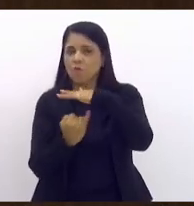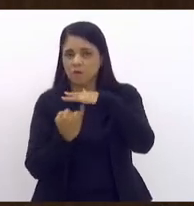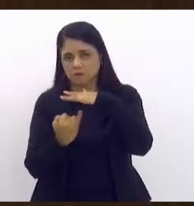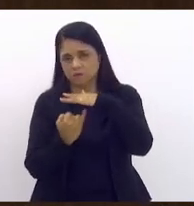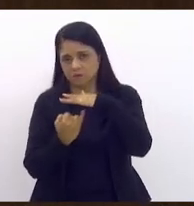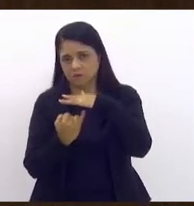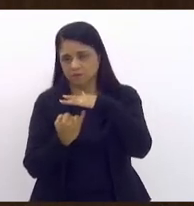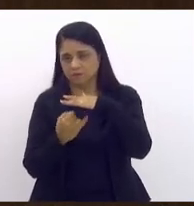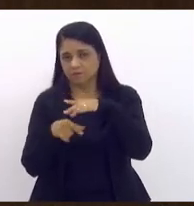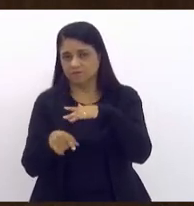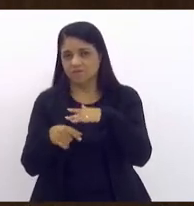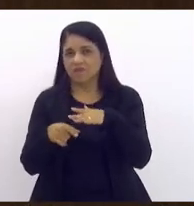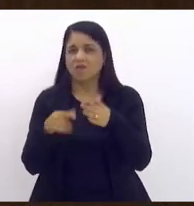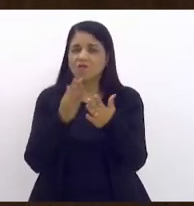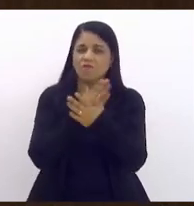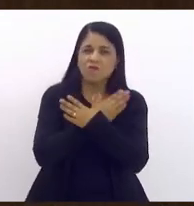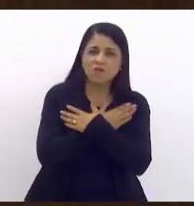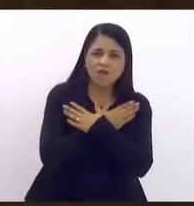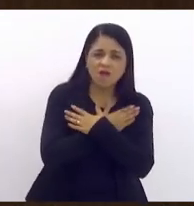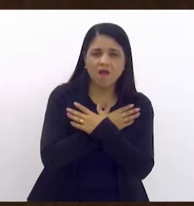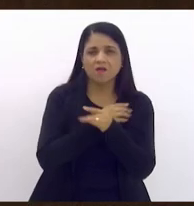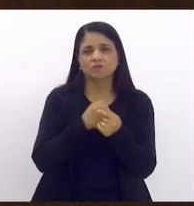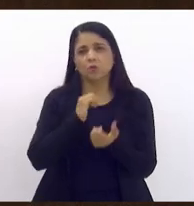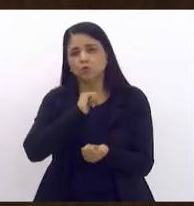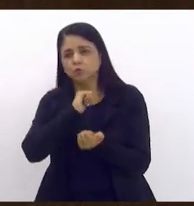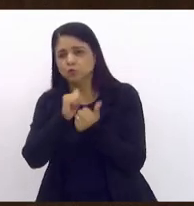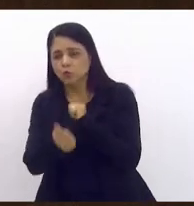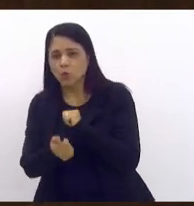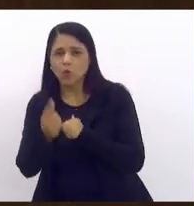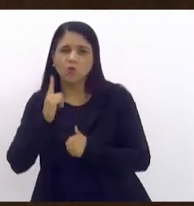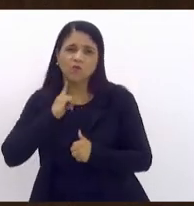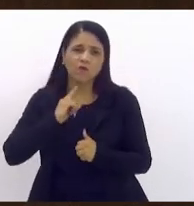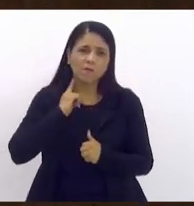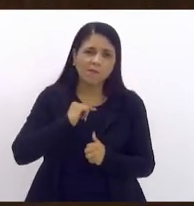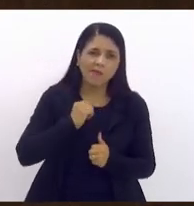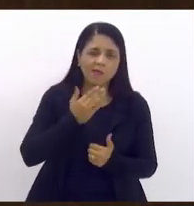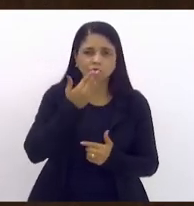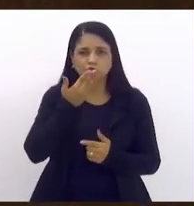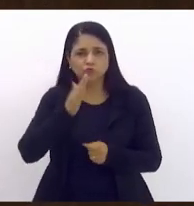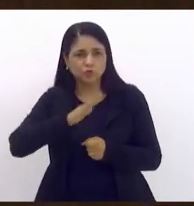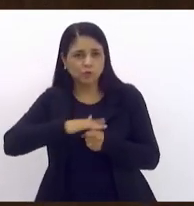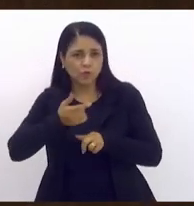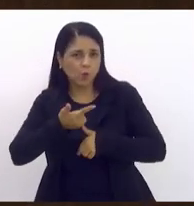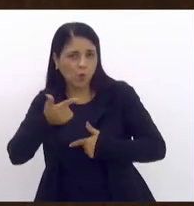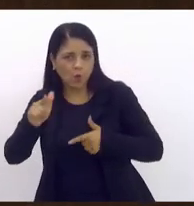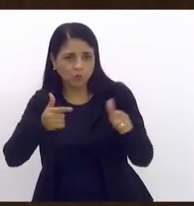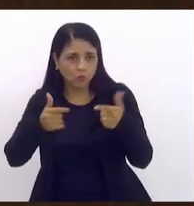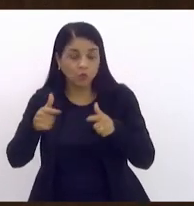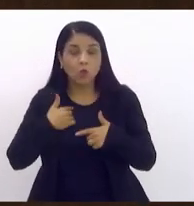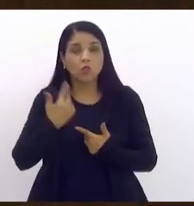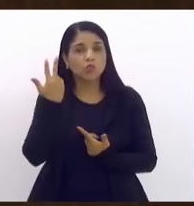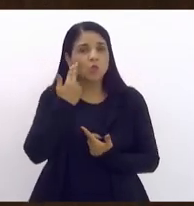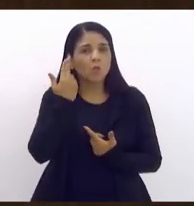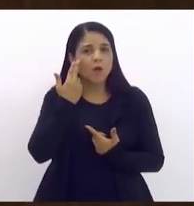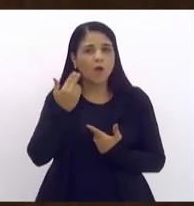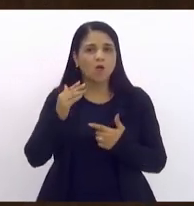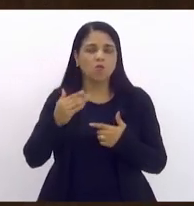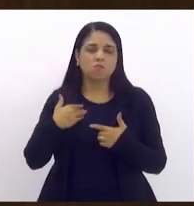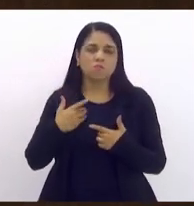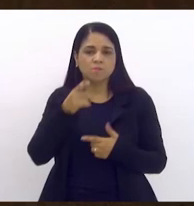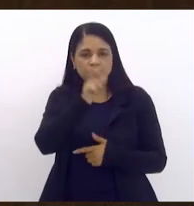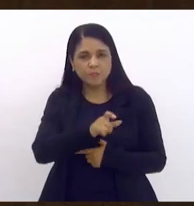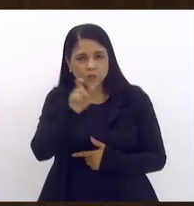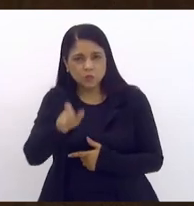feriado, assim como tem algum jogo do Flamengo, assim como tem algum jogo de qualquer outro time, é normal que as pessoas saiam de casa para vender os